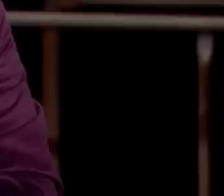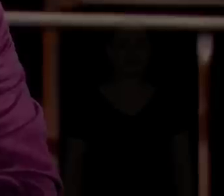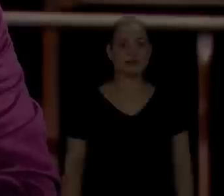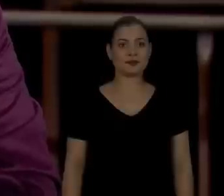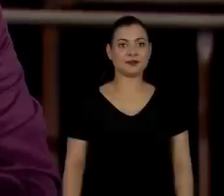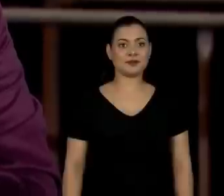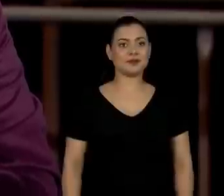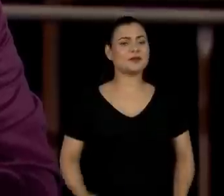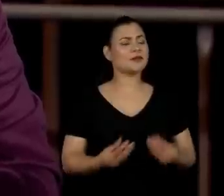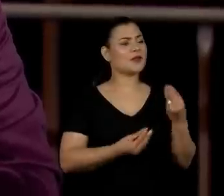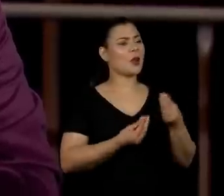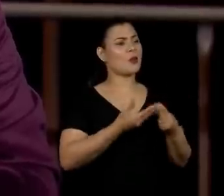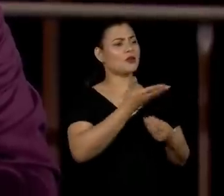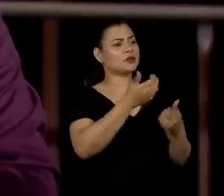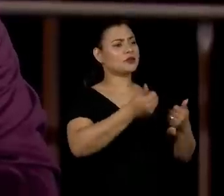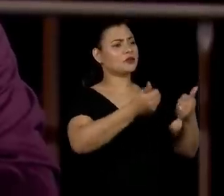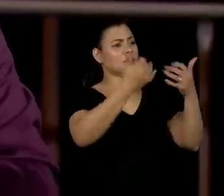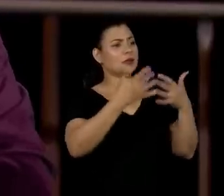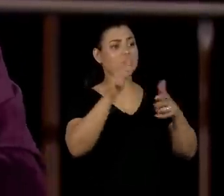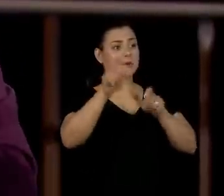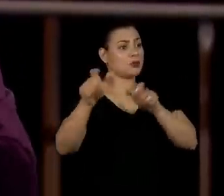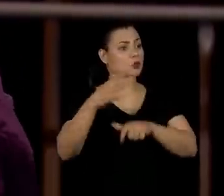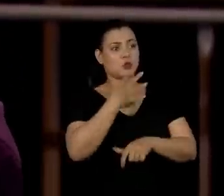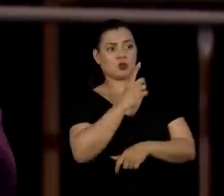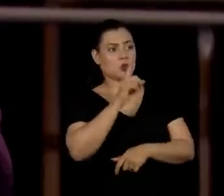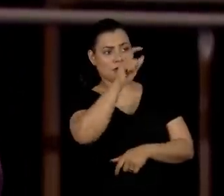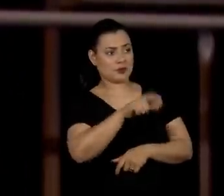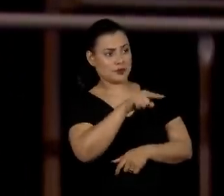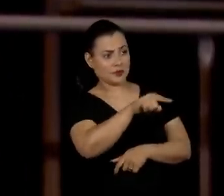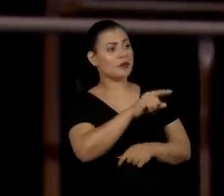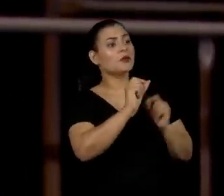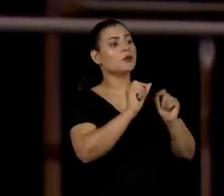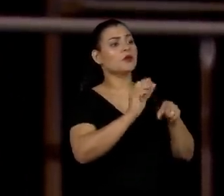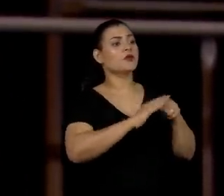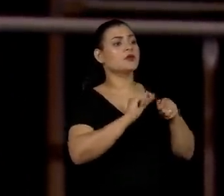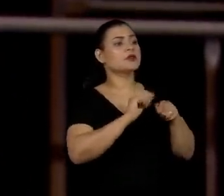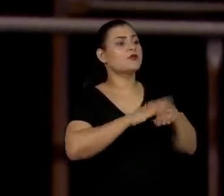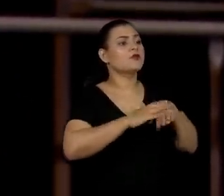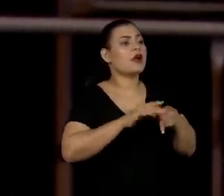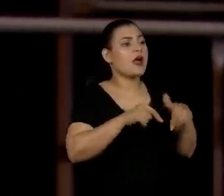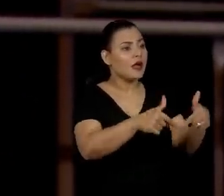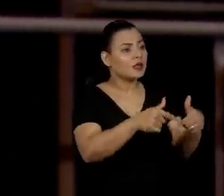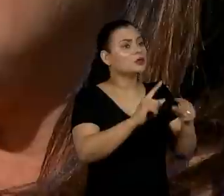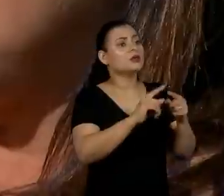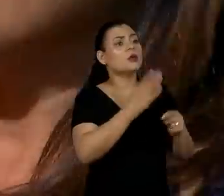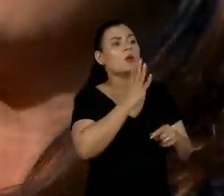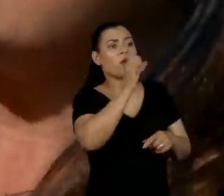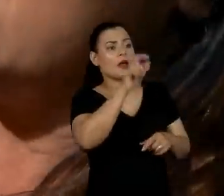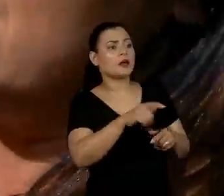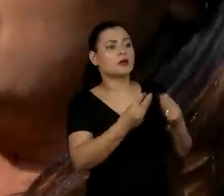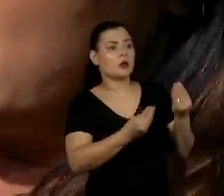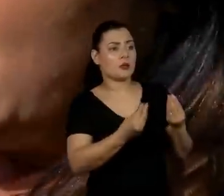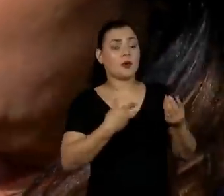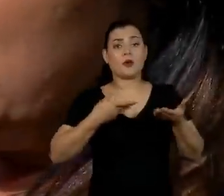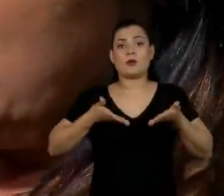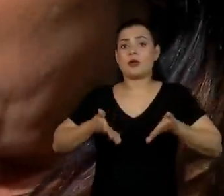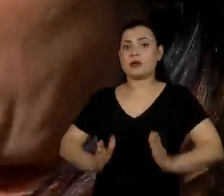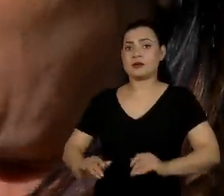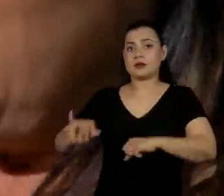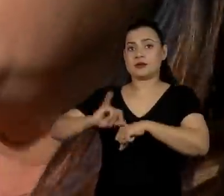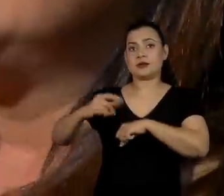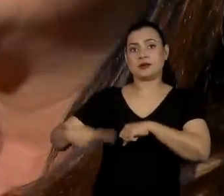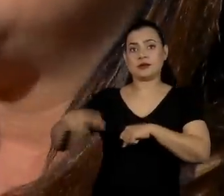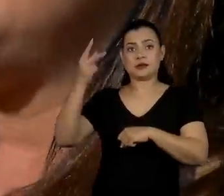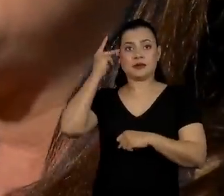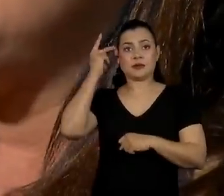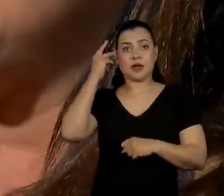Como que você explica para quem não te conhece quem você é e o que que você faz eu nasci no centro de São